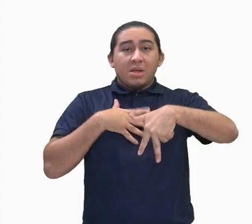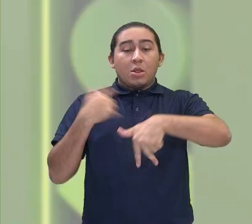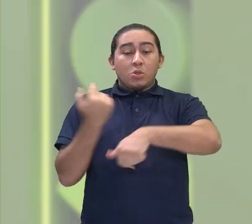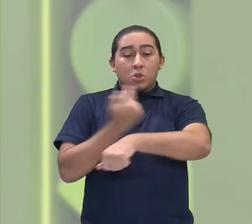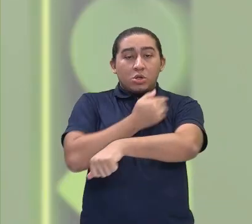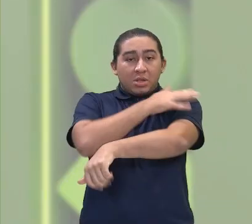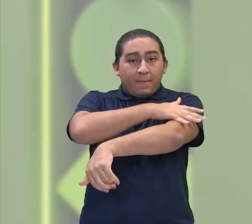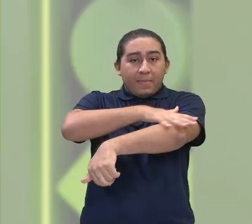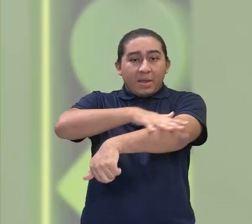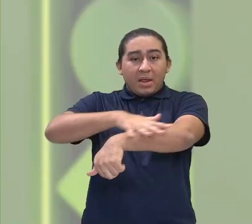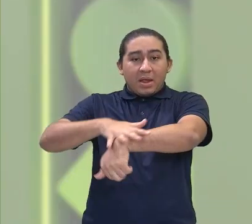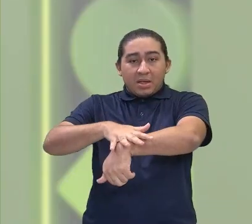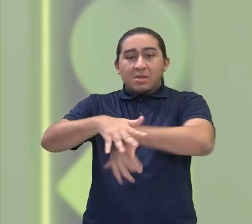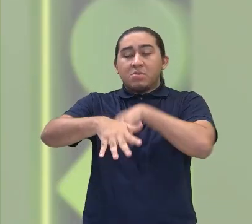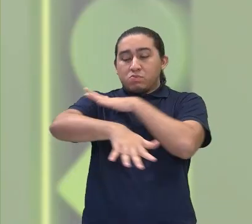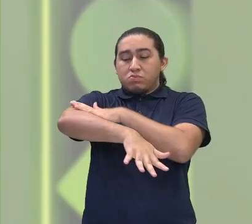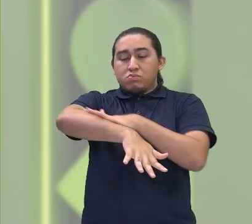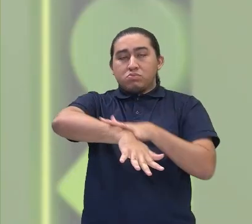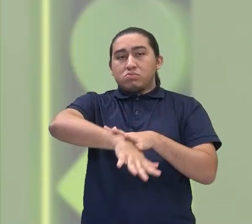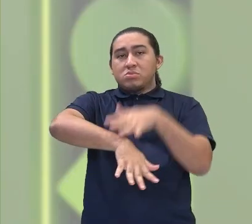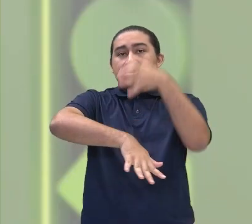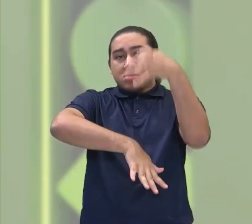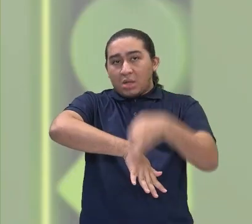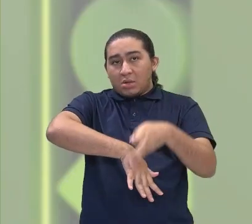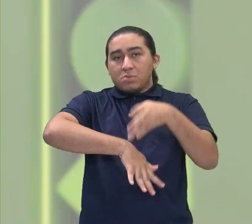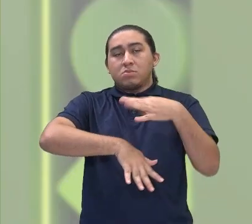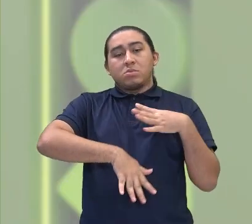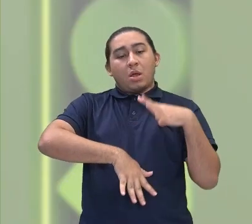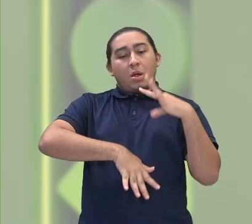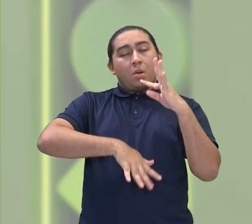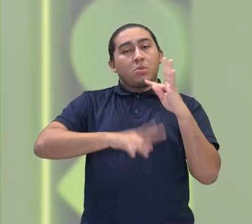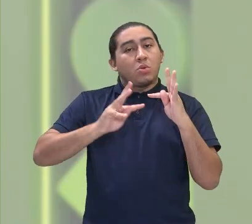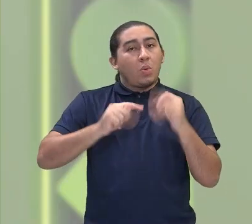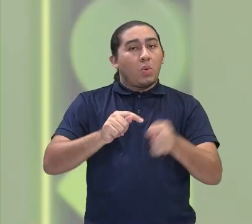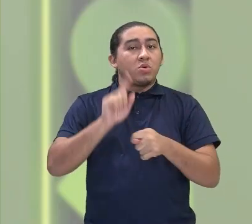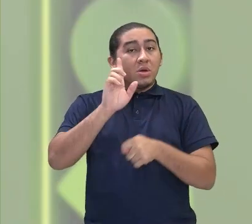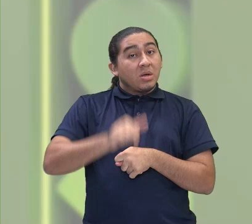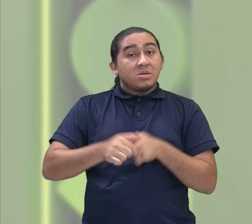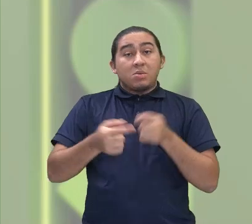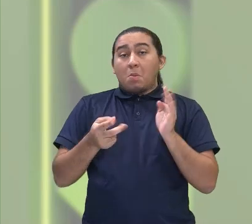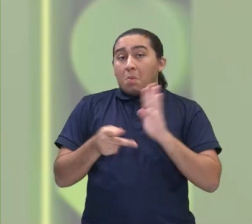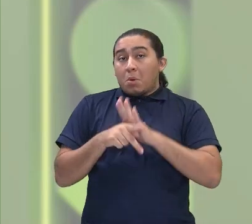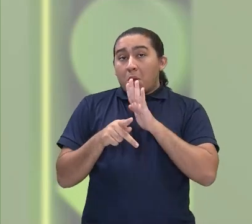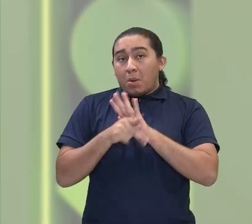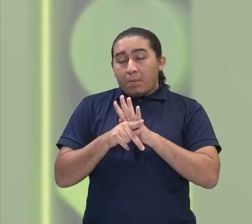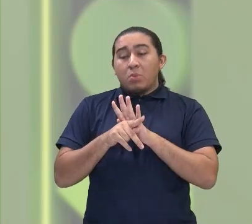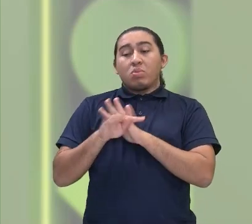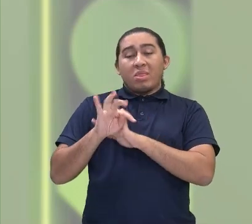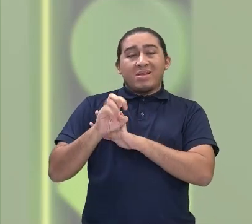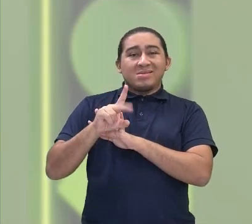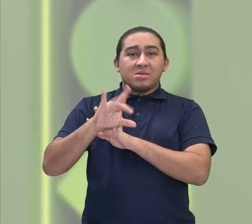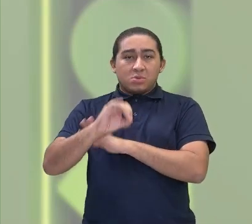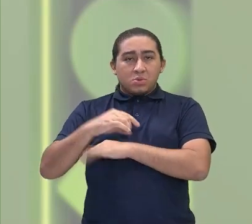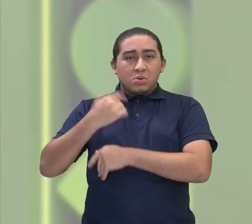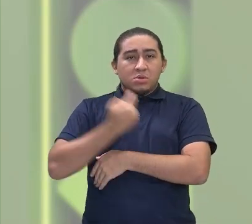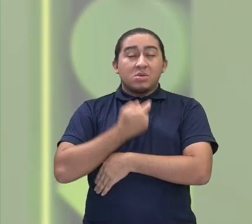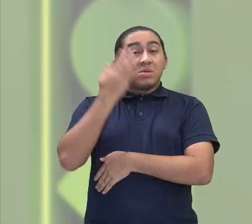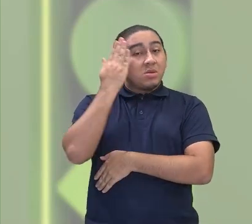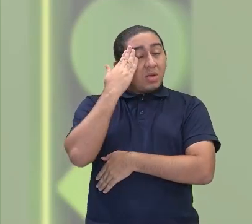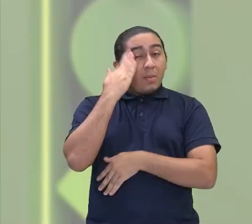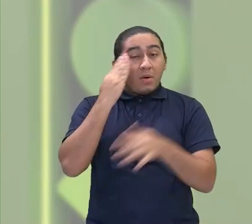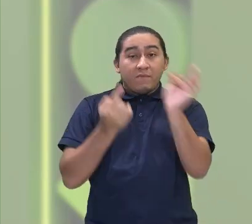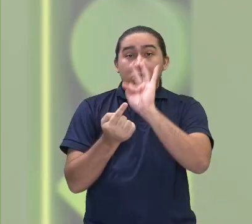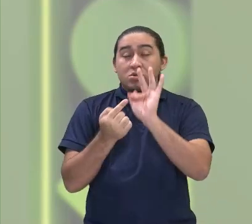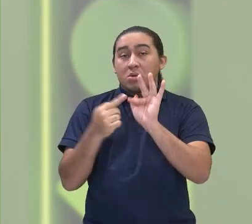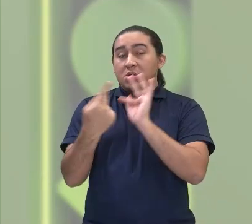ó, a nossa pele vai estar formada, então, por tecido epitelial. Então, a gente já sabe, né, que a função aqui da pele é